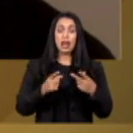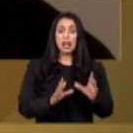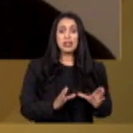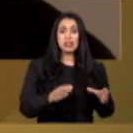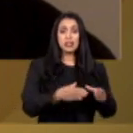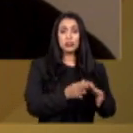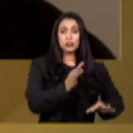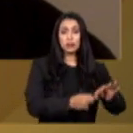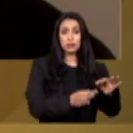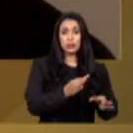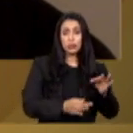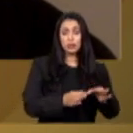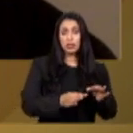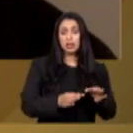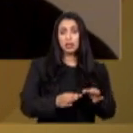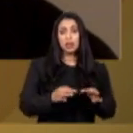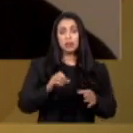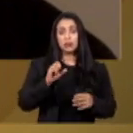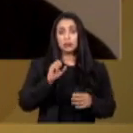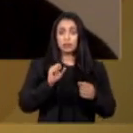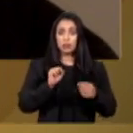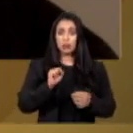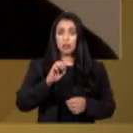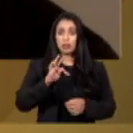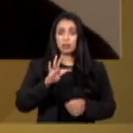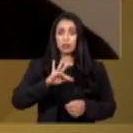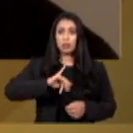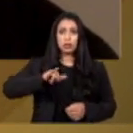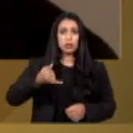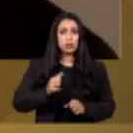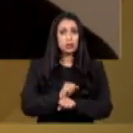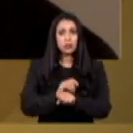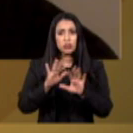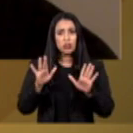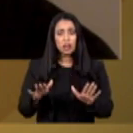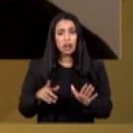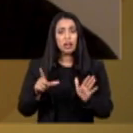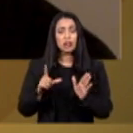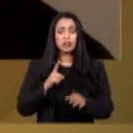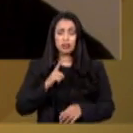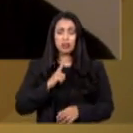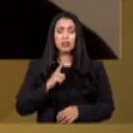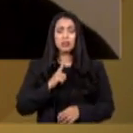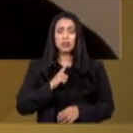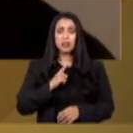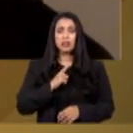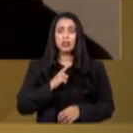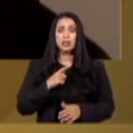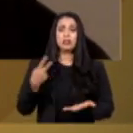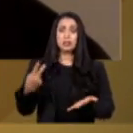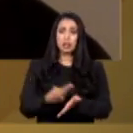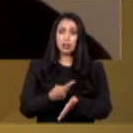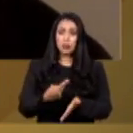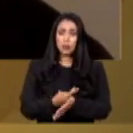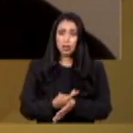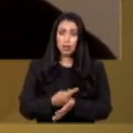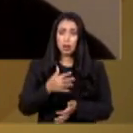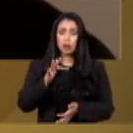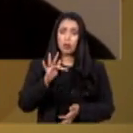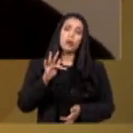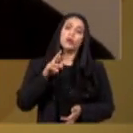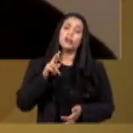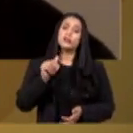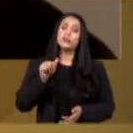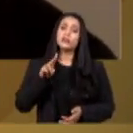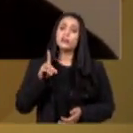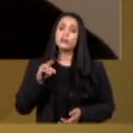turma do stj deixou claro que ela tava dando a sociedade construída com claro tudo e tal naquele caso específico como um veículo de